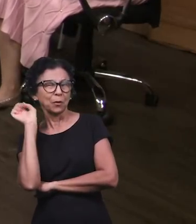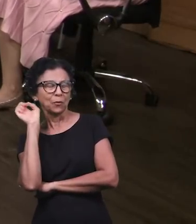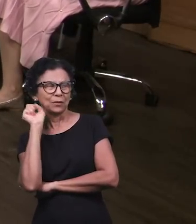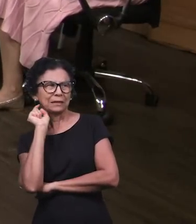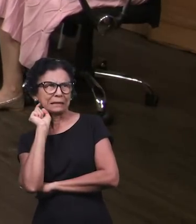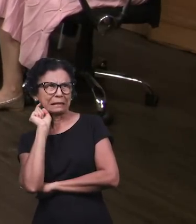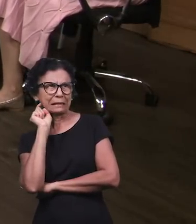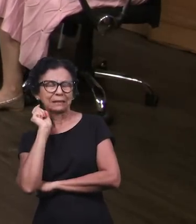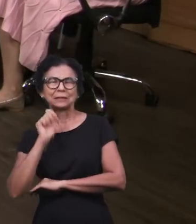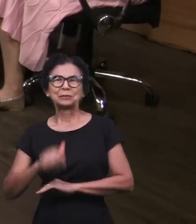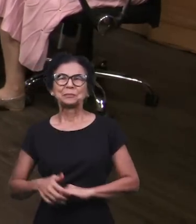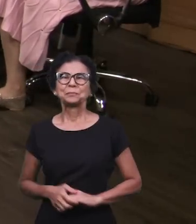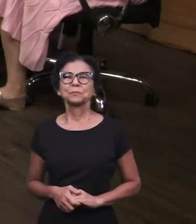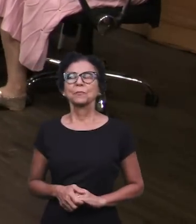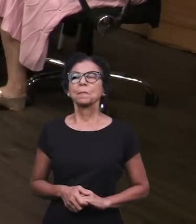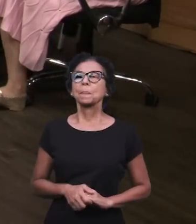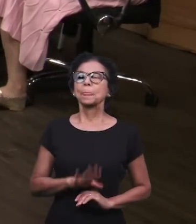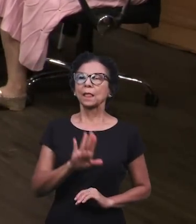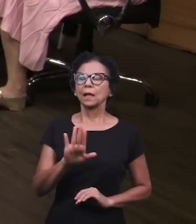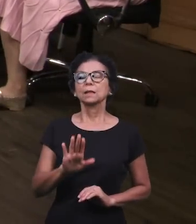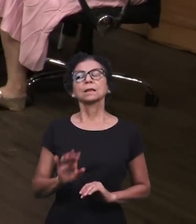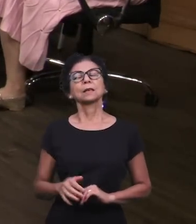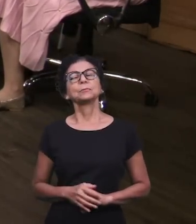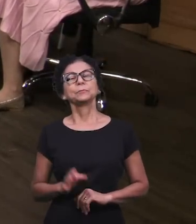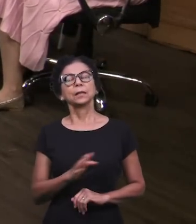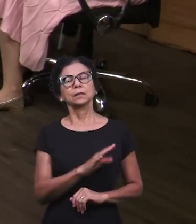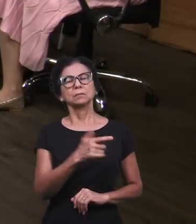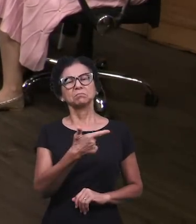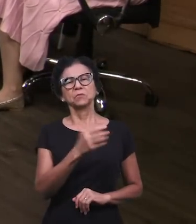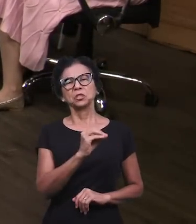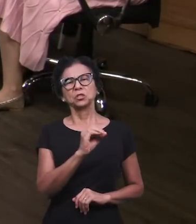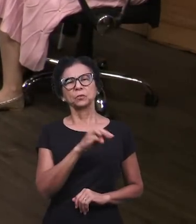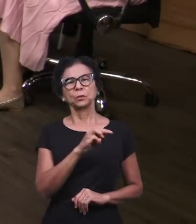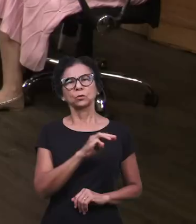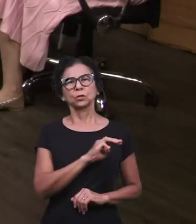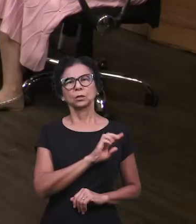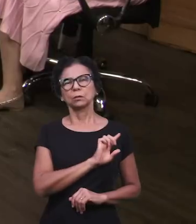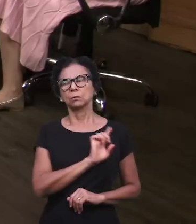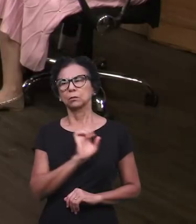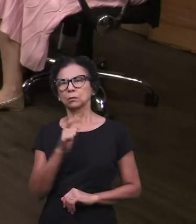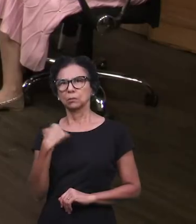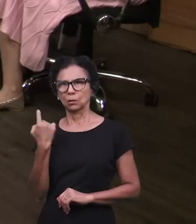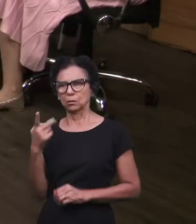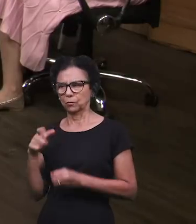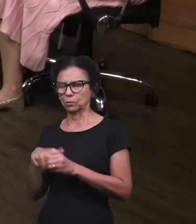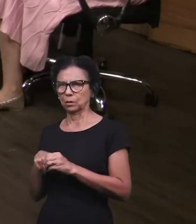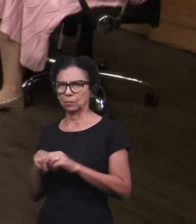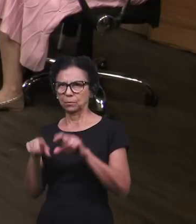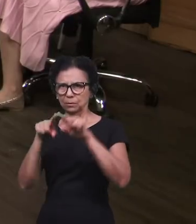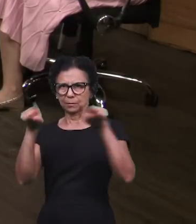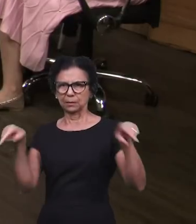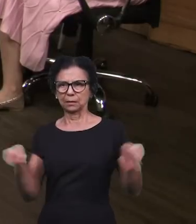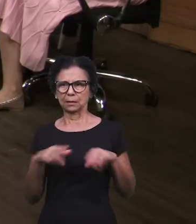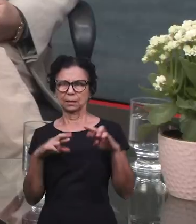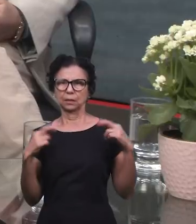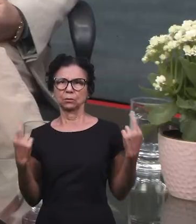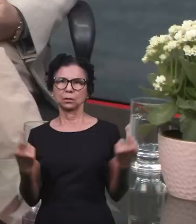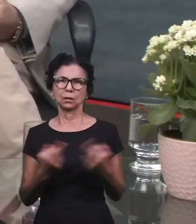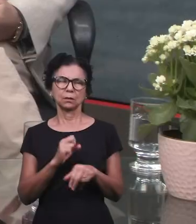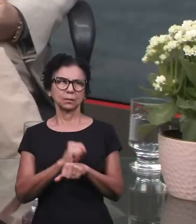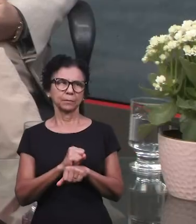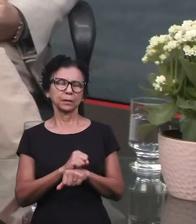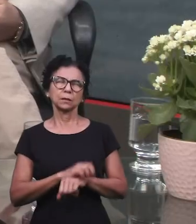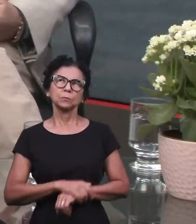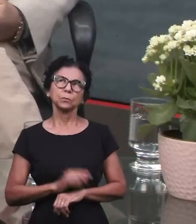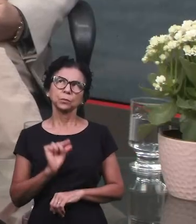E 20 minutos depois nós voltamos, elas disseram assim, não, espera mais um pouquinho e tal, nós, tá bom, 10 minutos depois voltamos